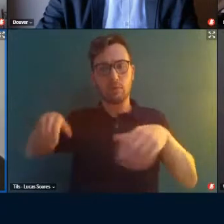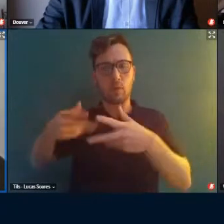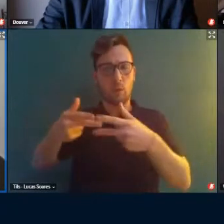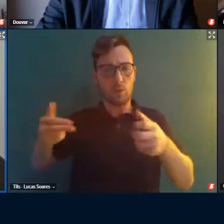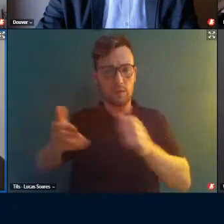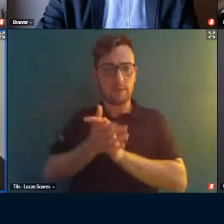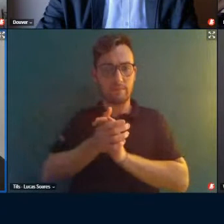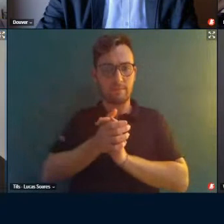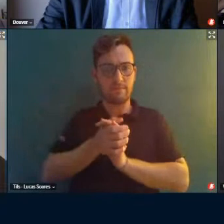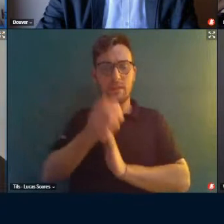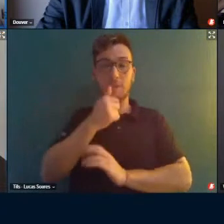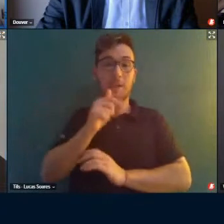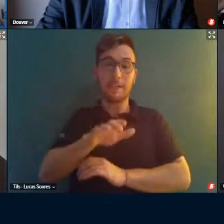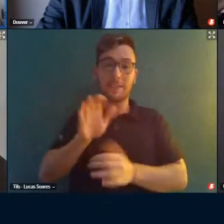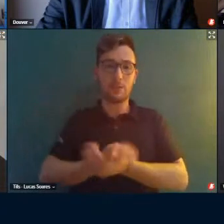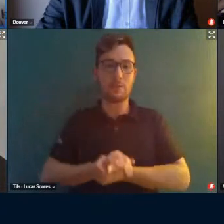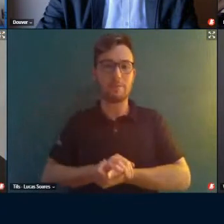isso.